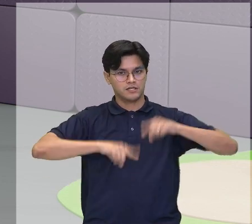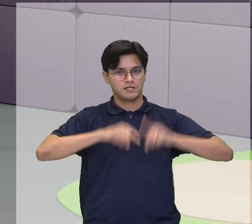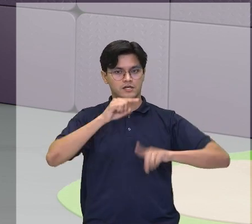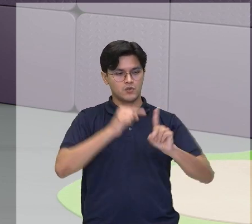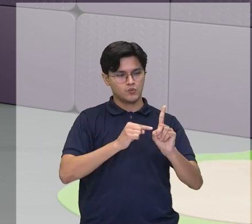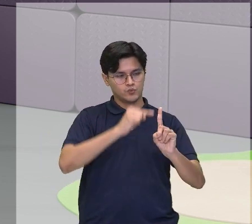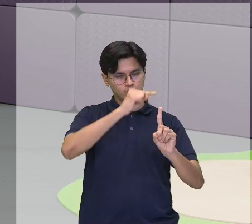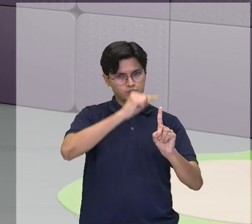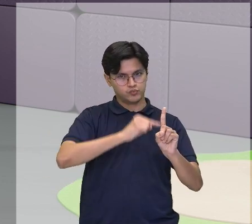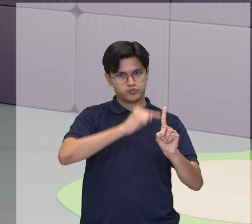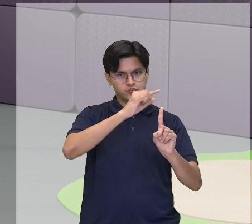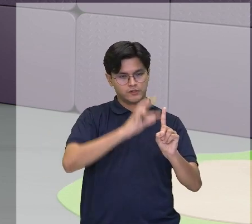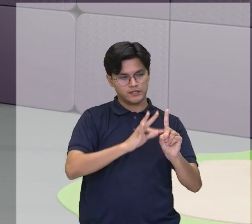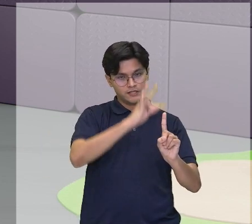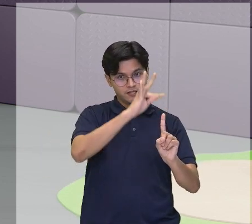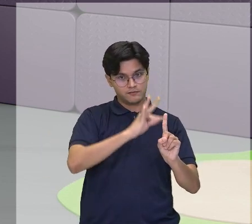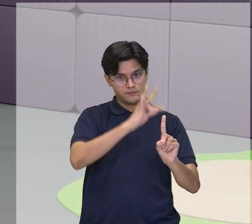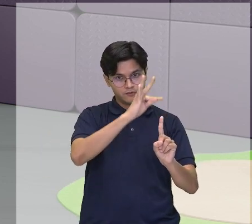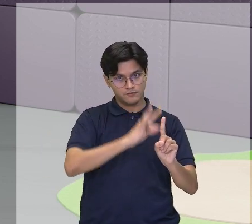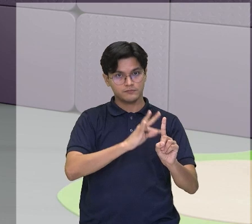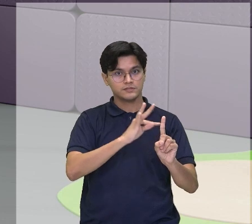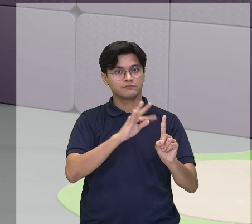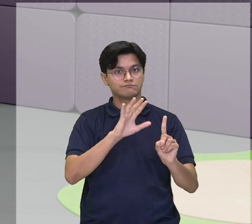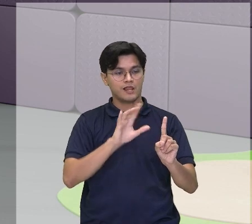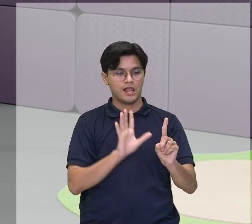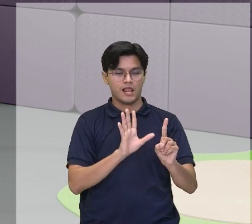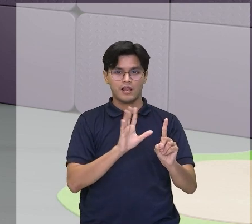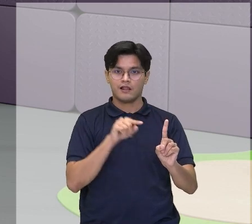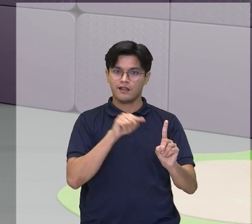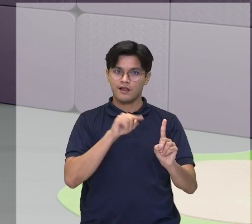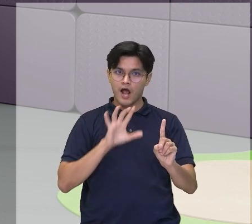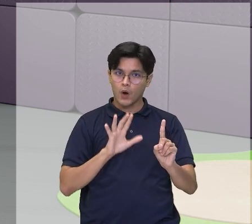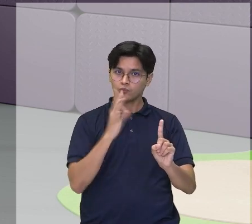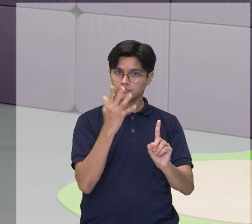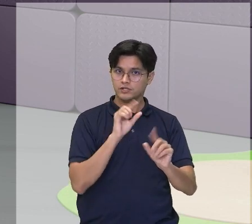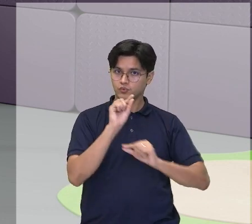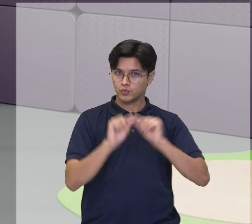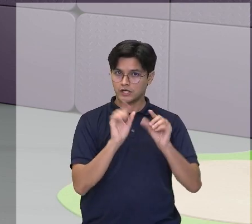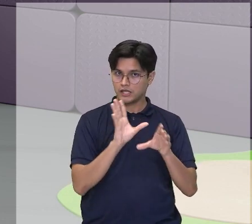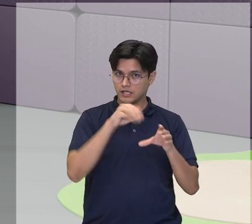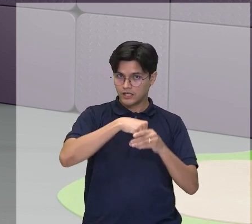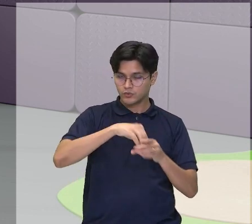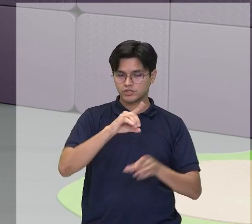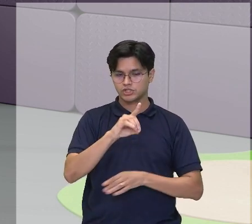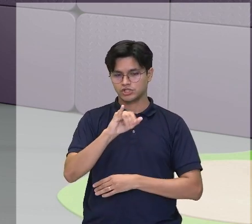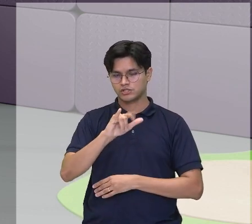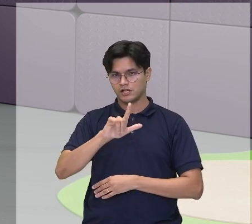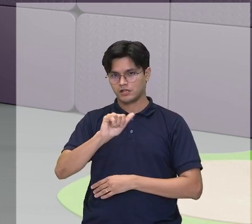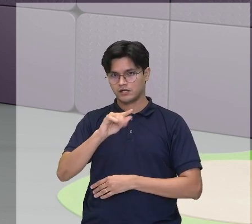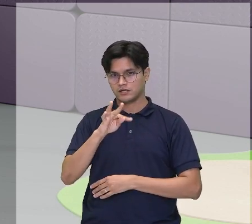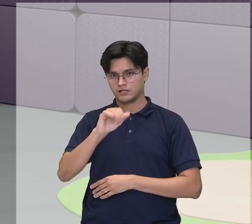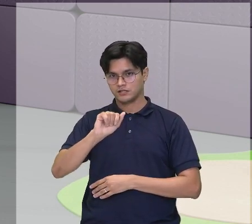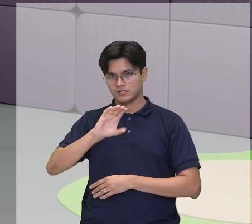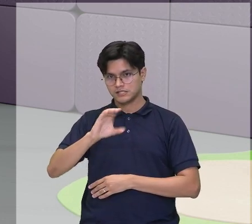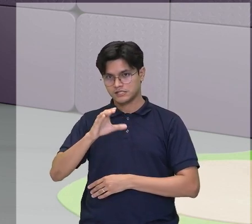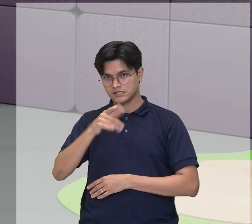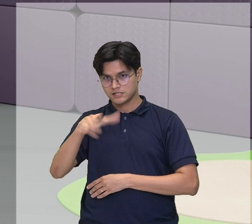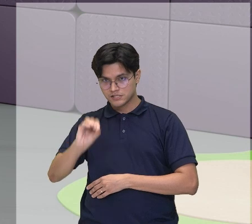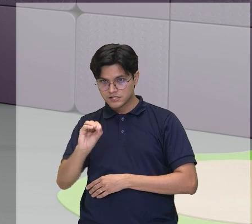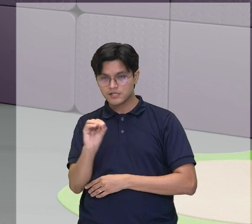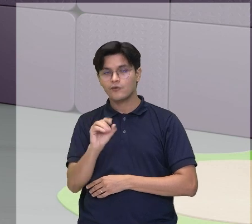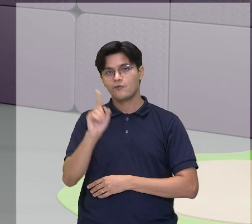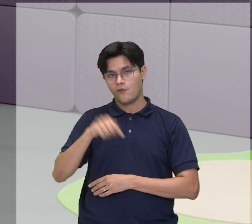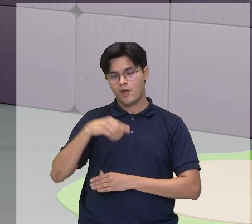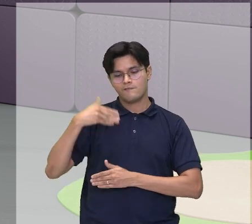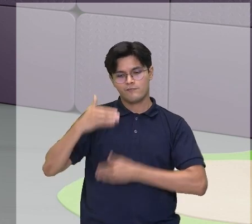essa dilatação, né, aferindo ali a pressão através de um processo da termodinâmica, que